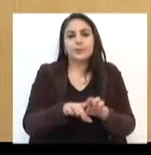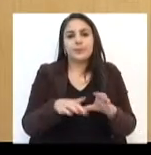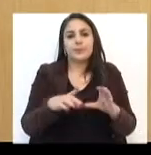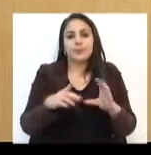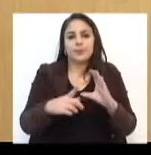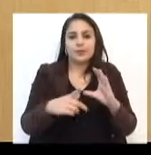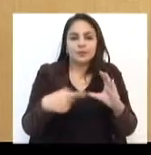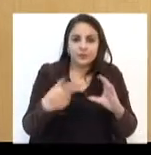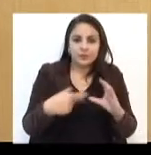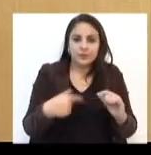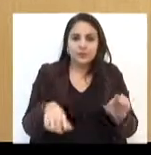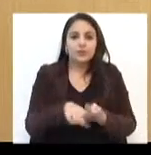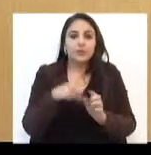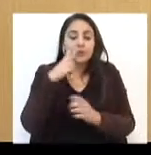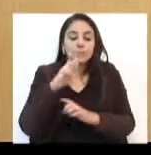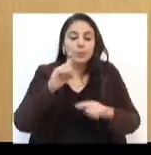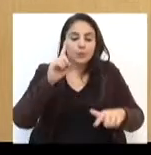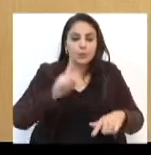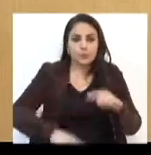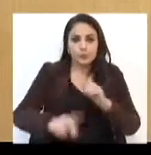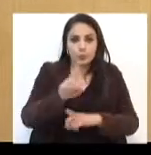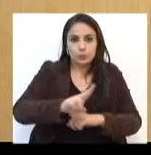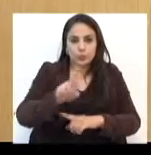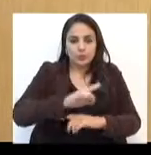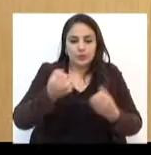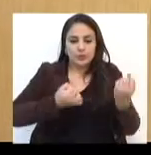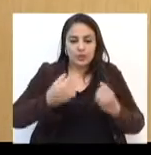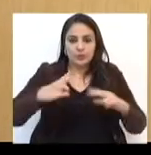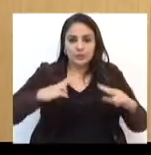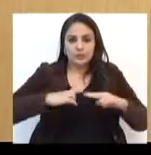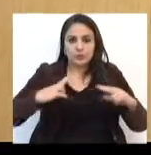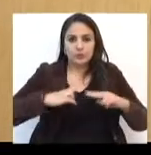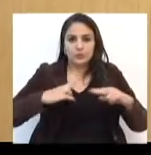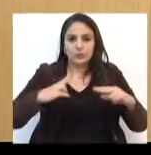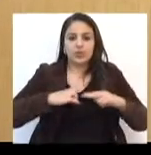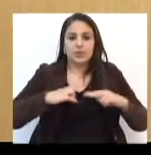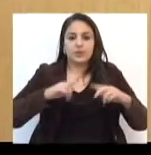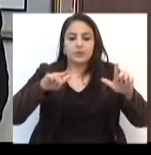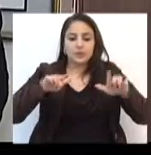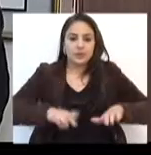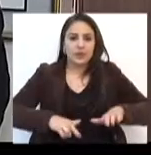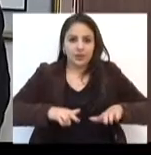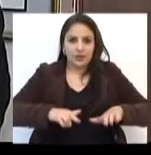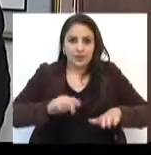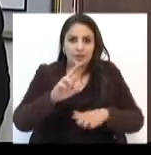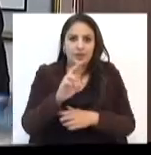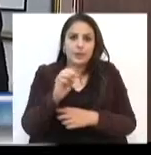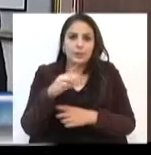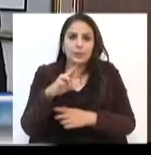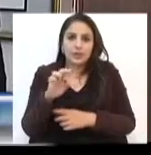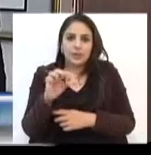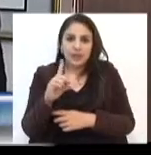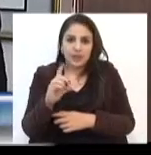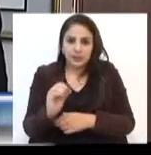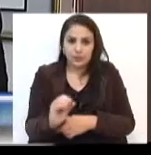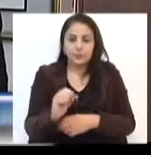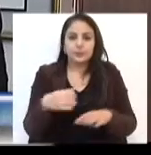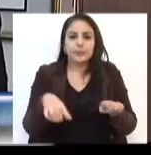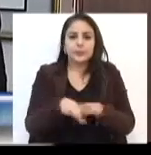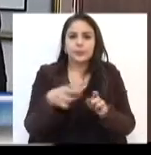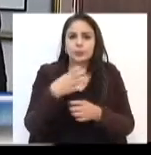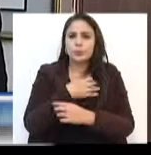analisando a proibição do uso de carros particulares em transporte remunerado. Porque da forma que ele está